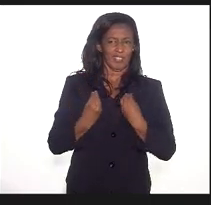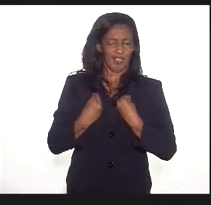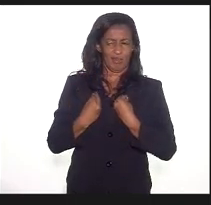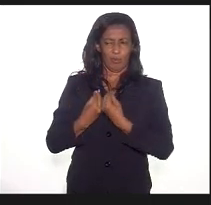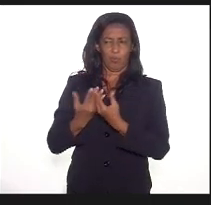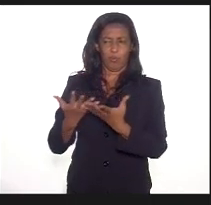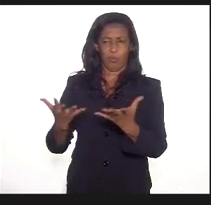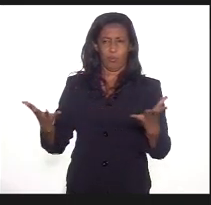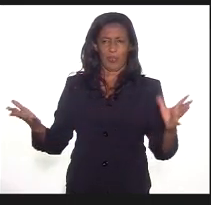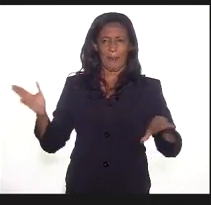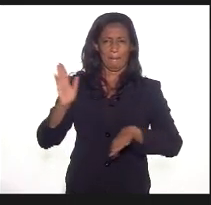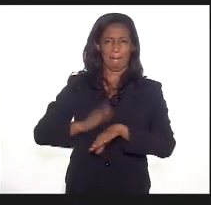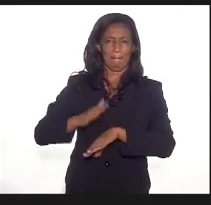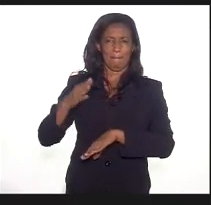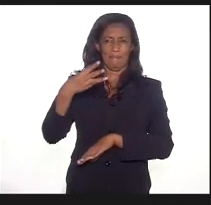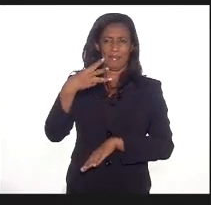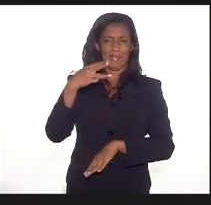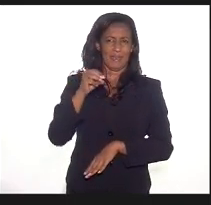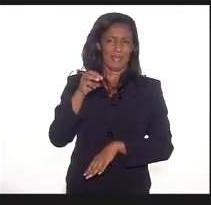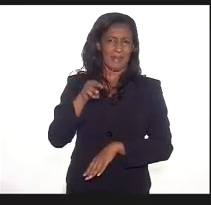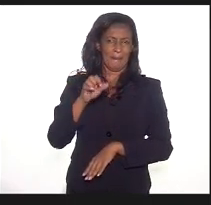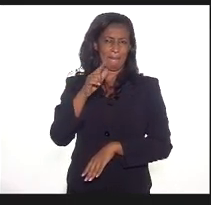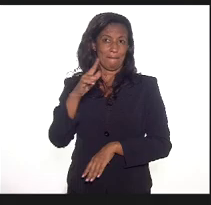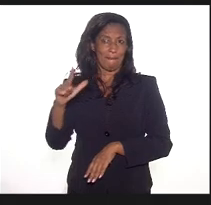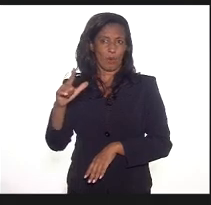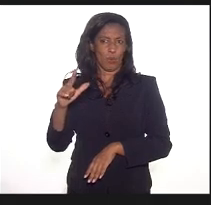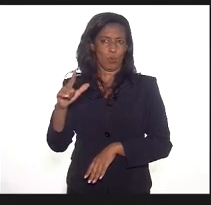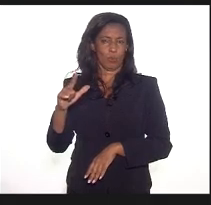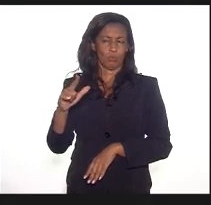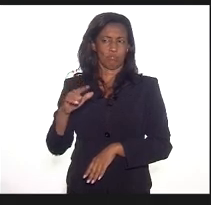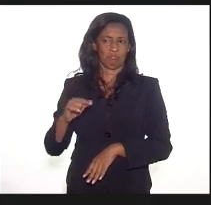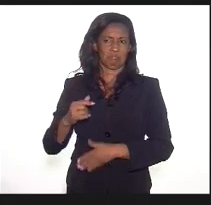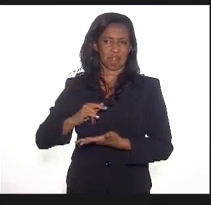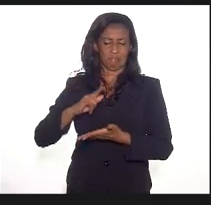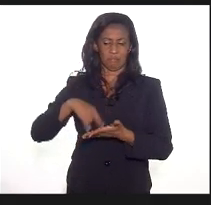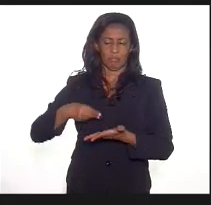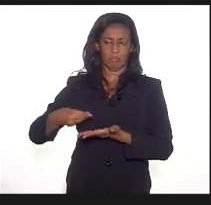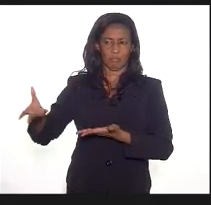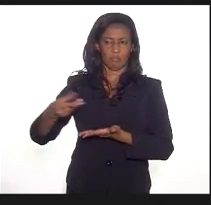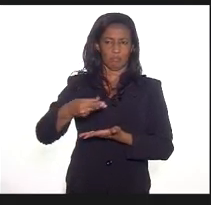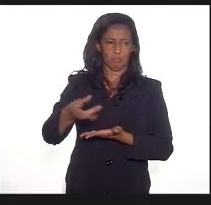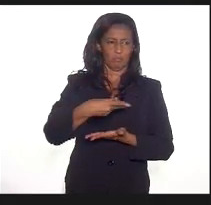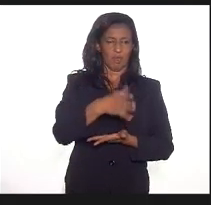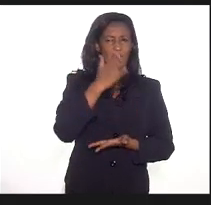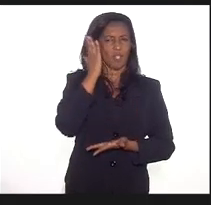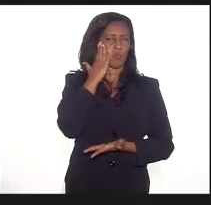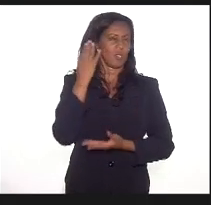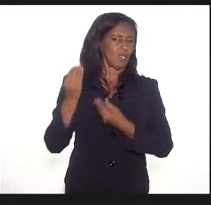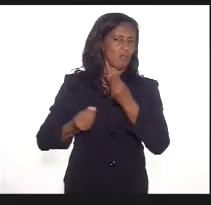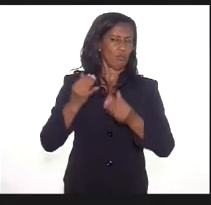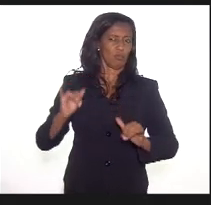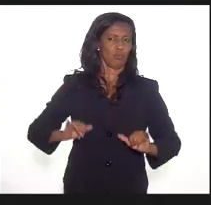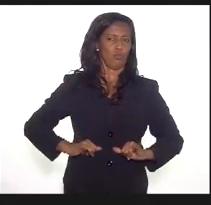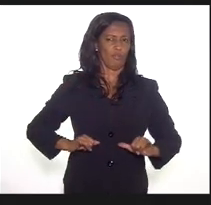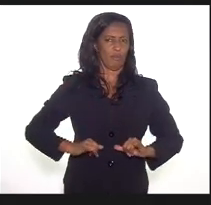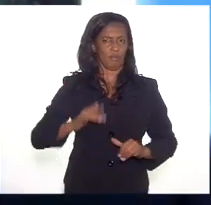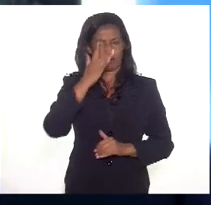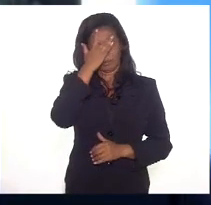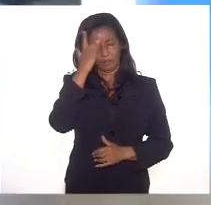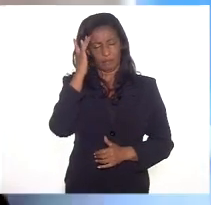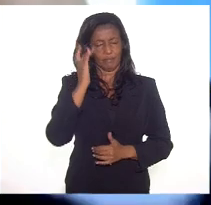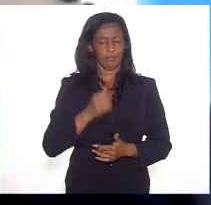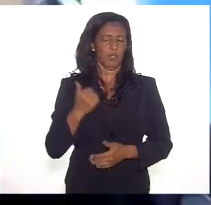títulos, tá certo? E eu sei como é o sofrimento dessas pessoas. Então, o meu voto é não.